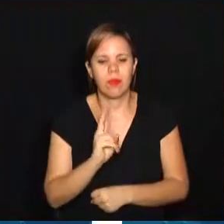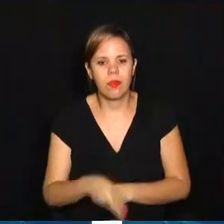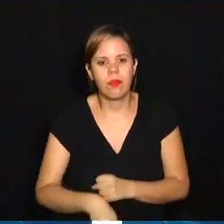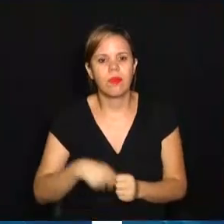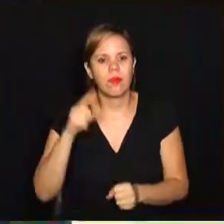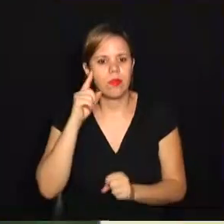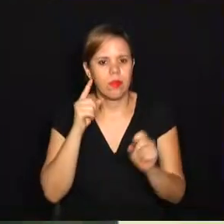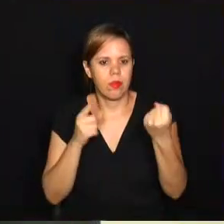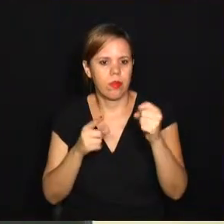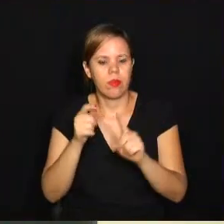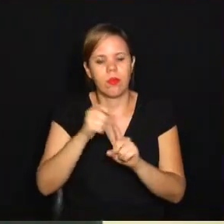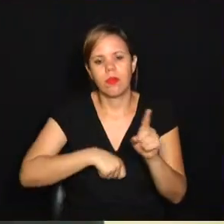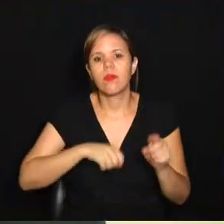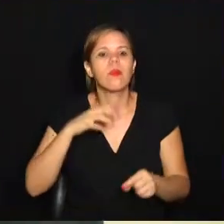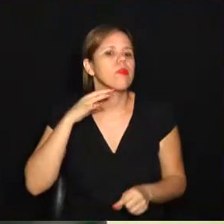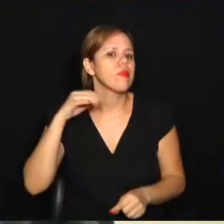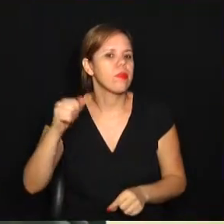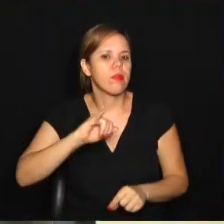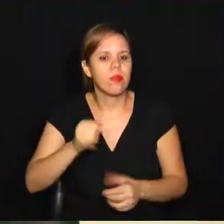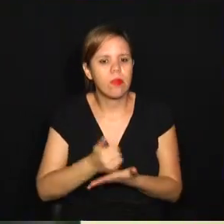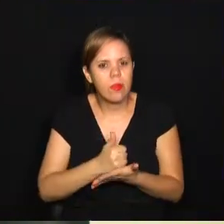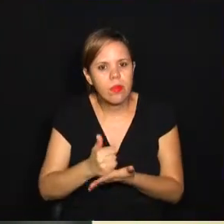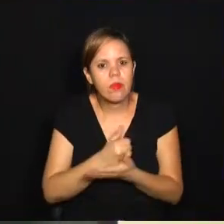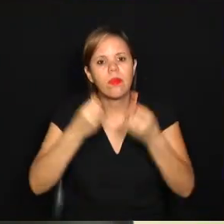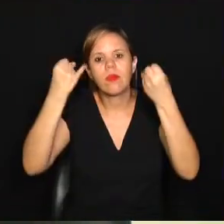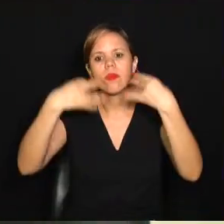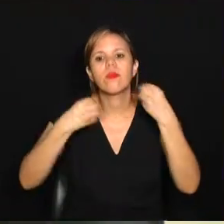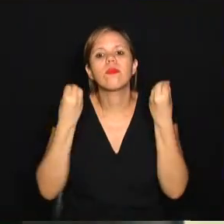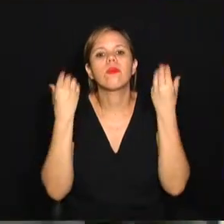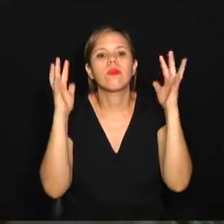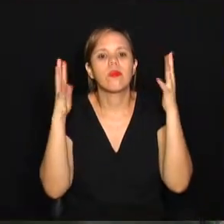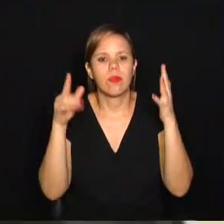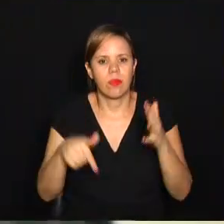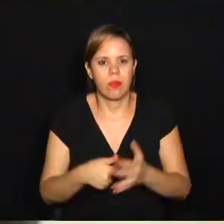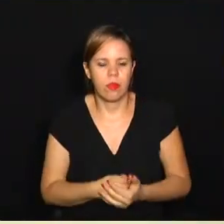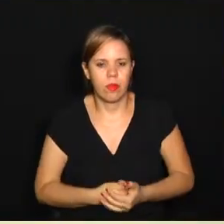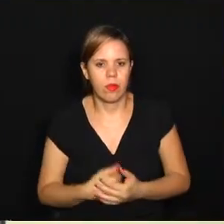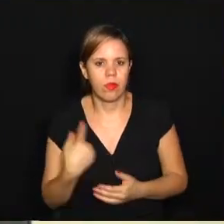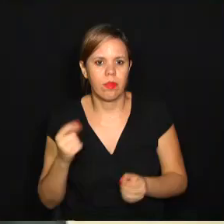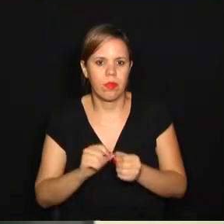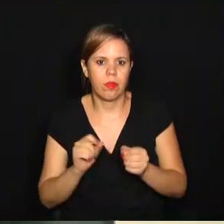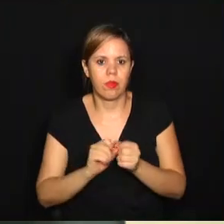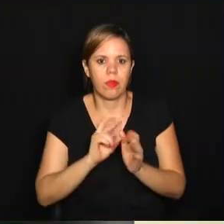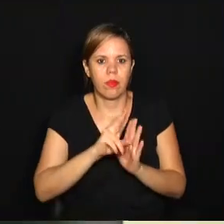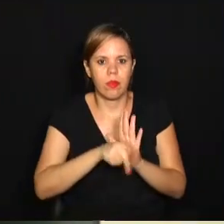8 de abril. Jorge explicou como será feita essa comemoração. Nós vamos fazer